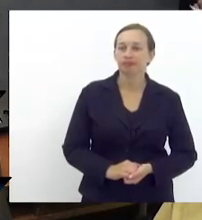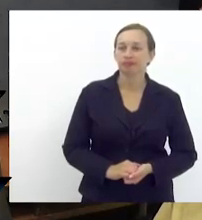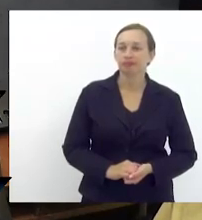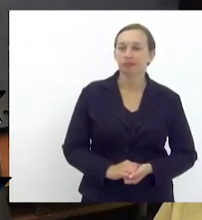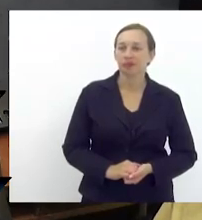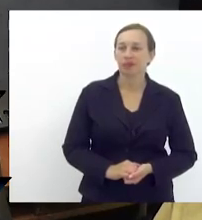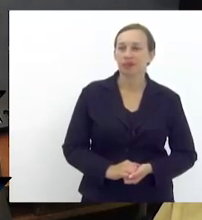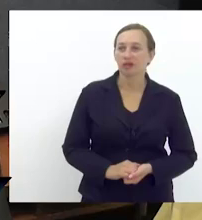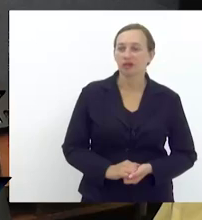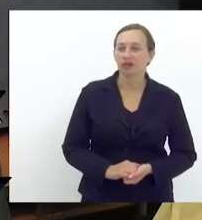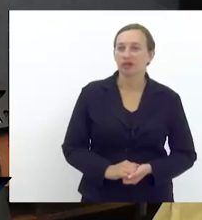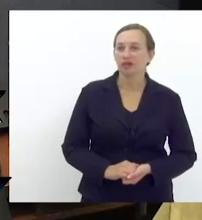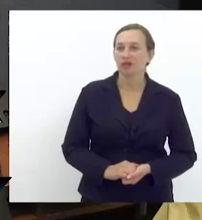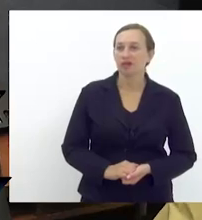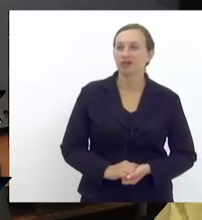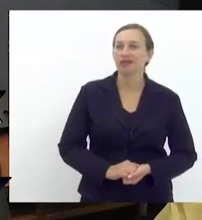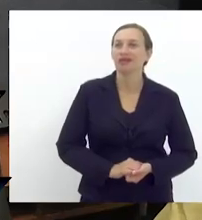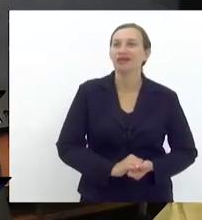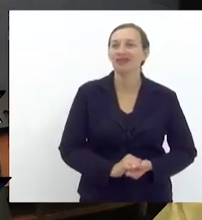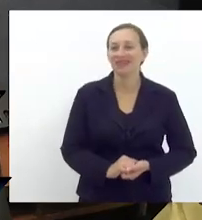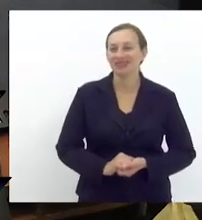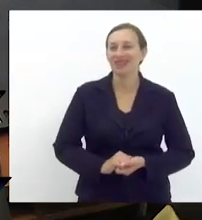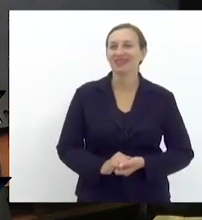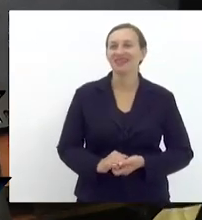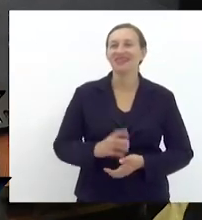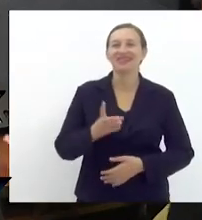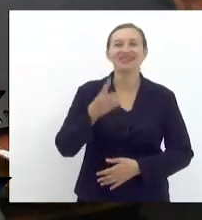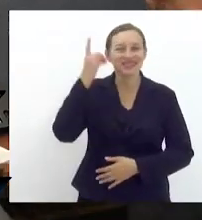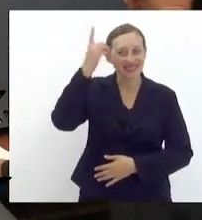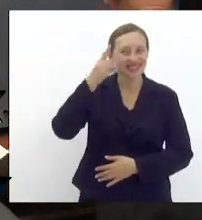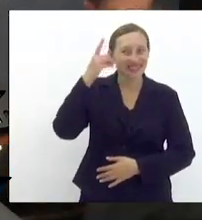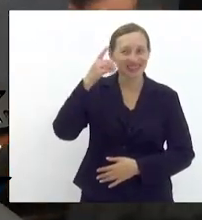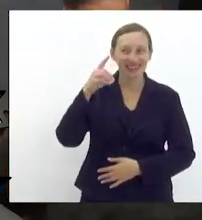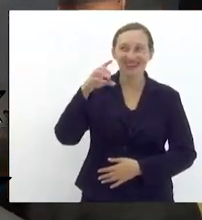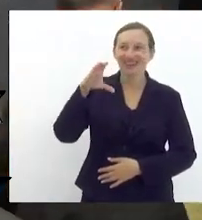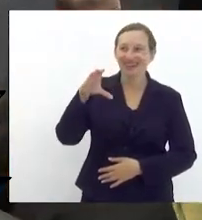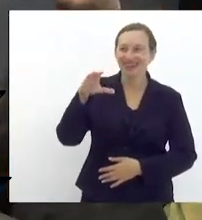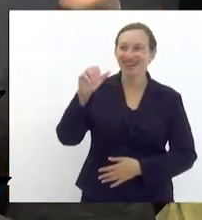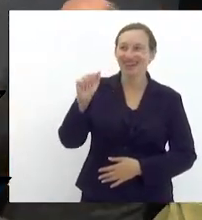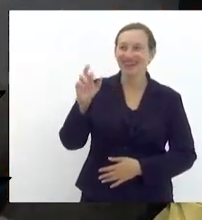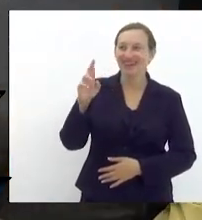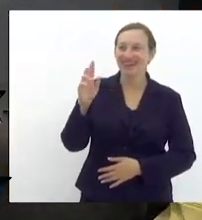Deputado Felipe Soares deputado Carlinhos BNH